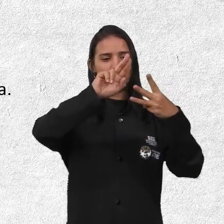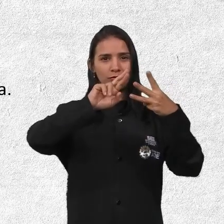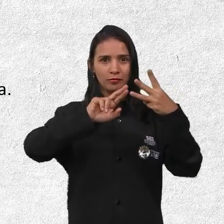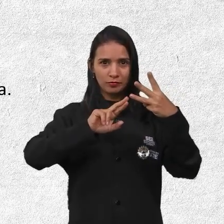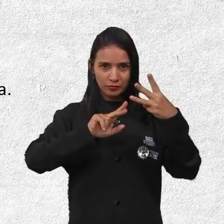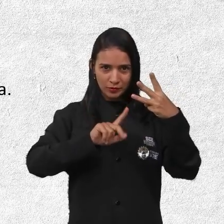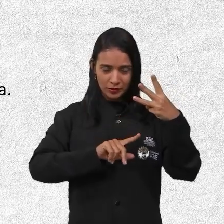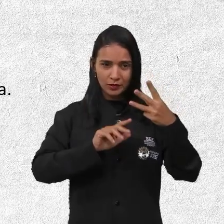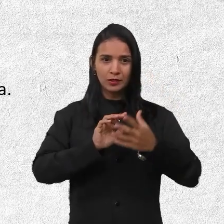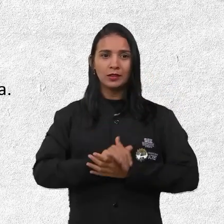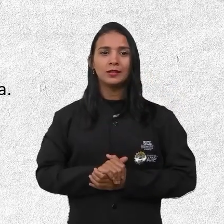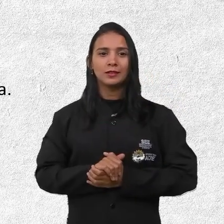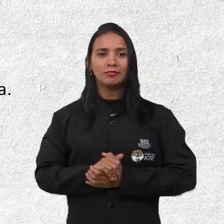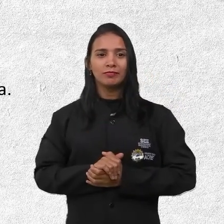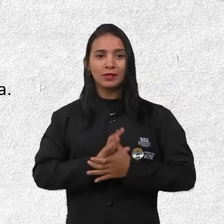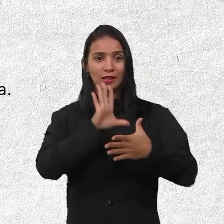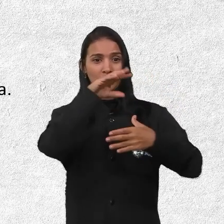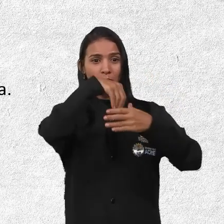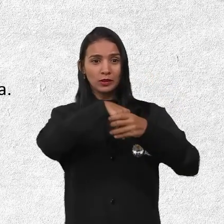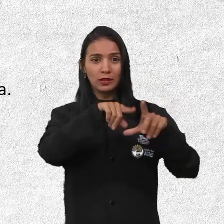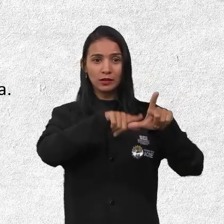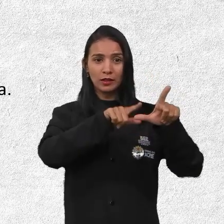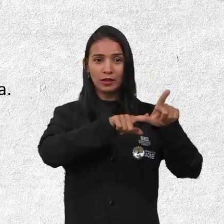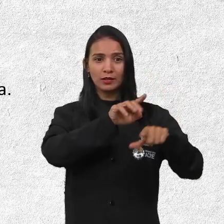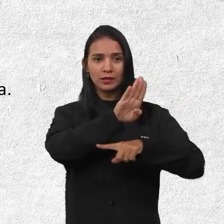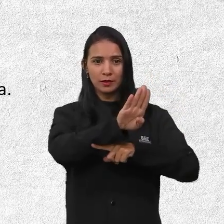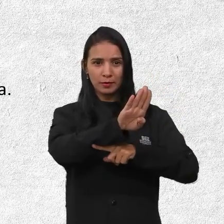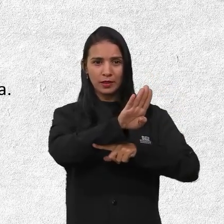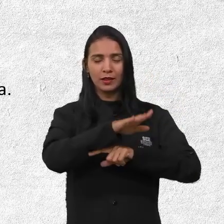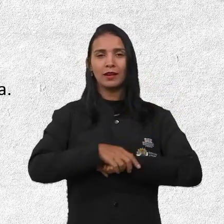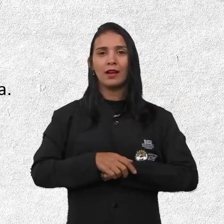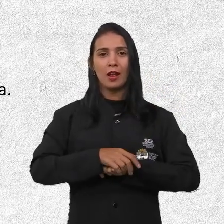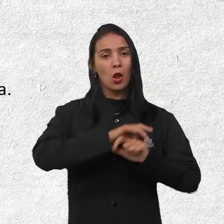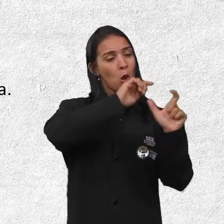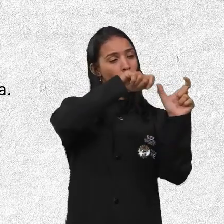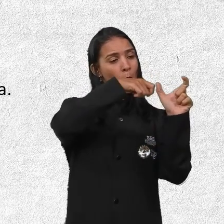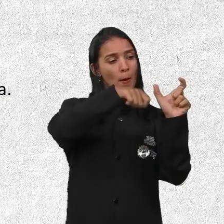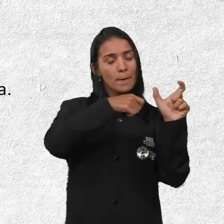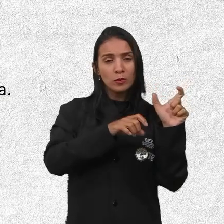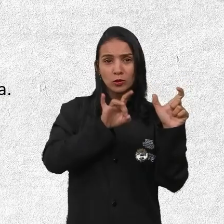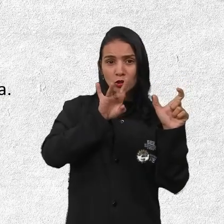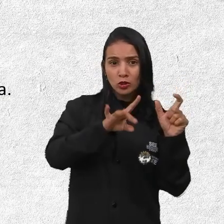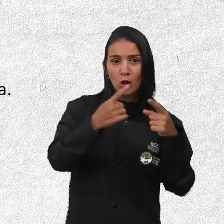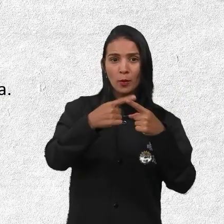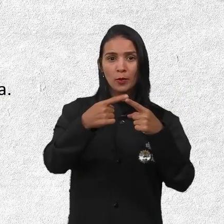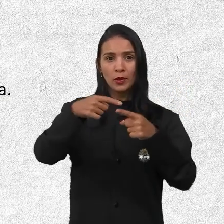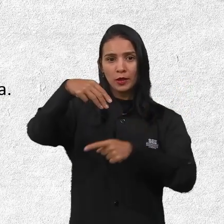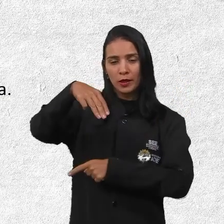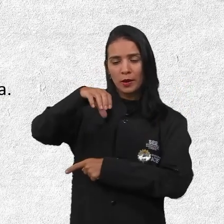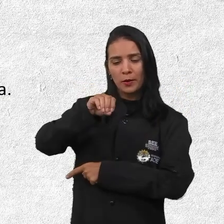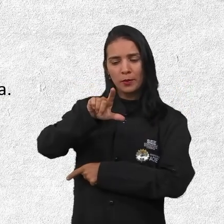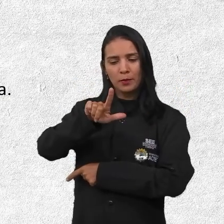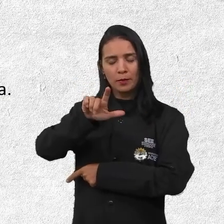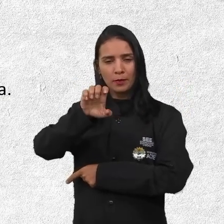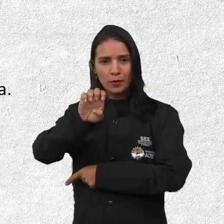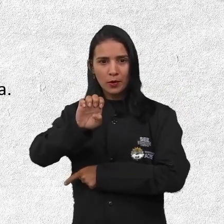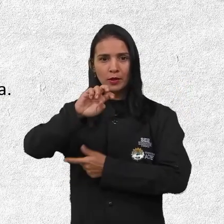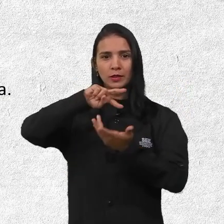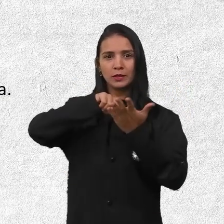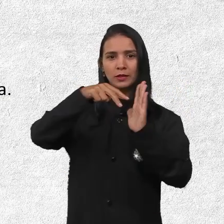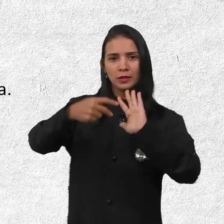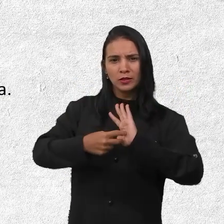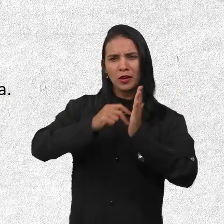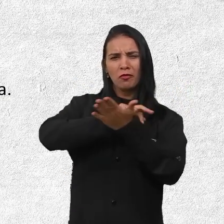mole significa muitas coisas, mas não há ironia ou duplo sentido. Vamos à letra